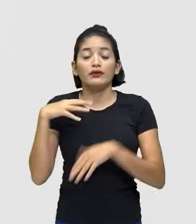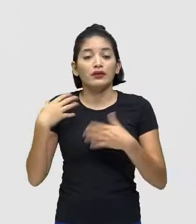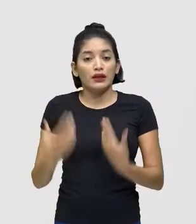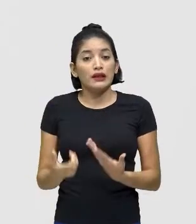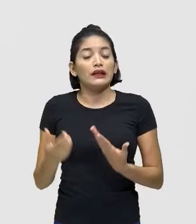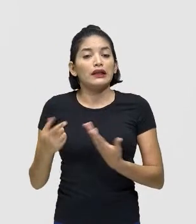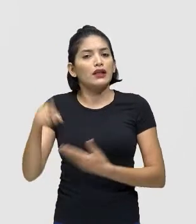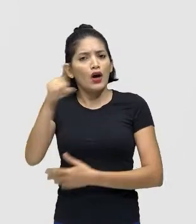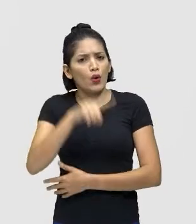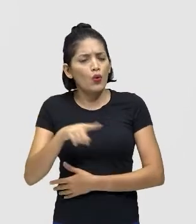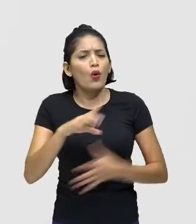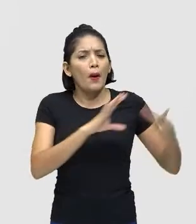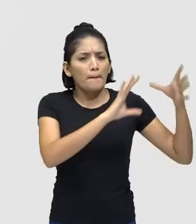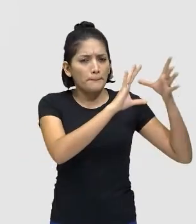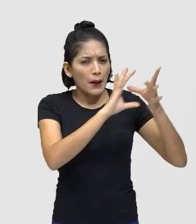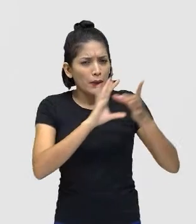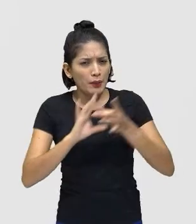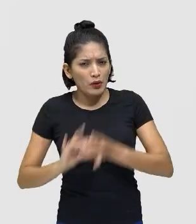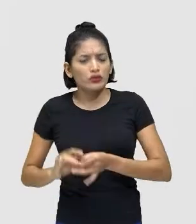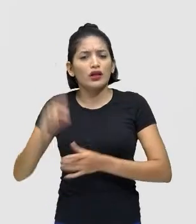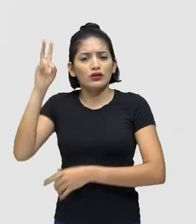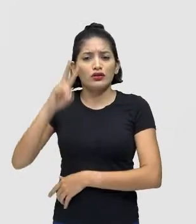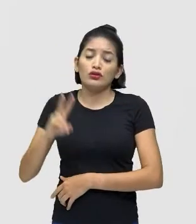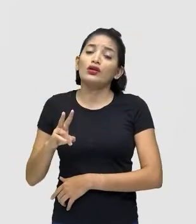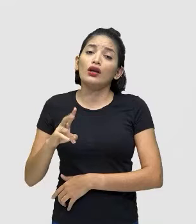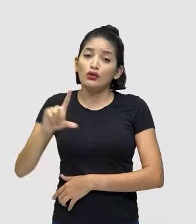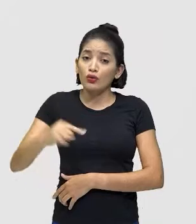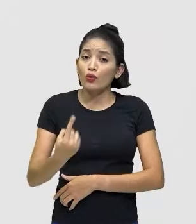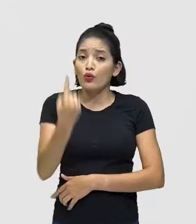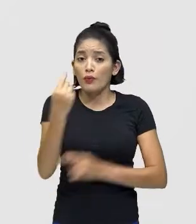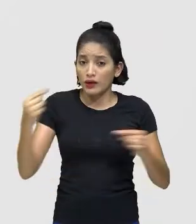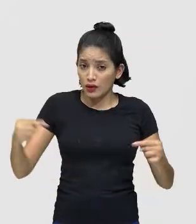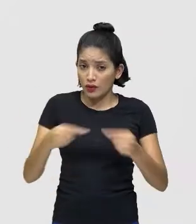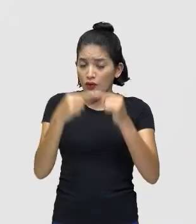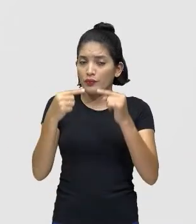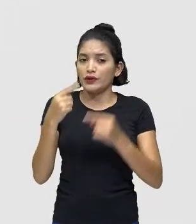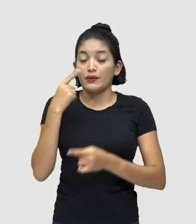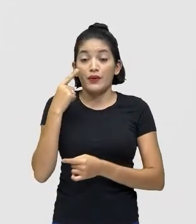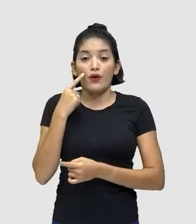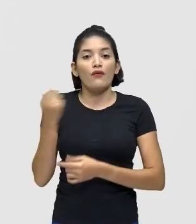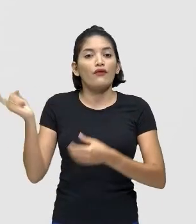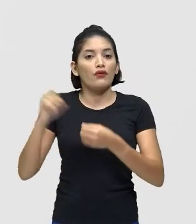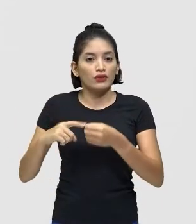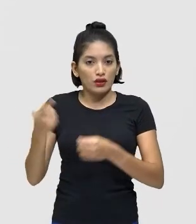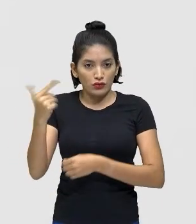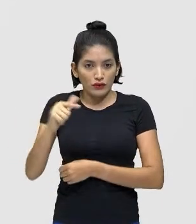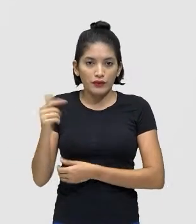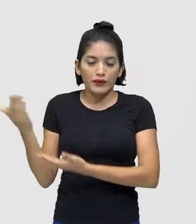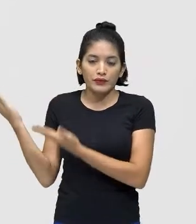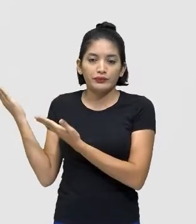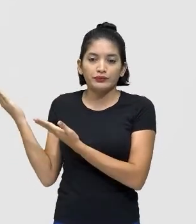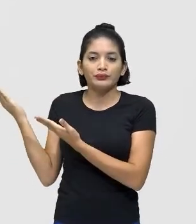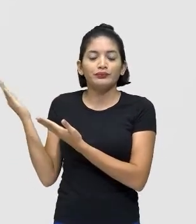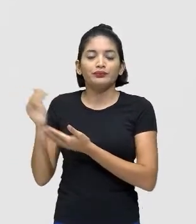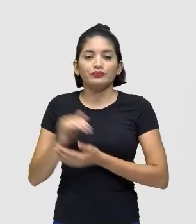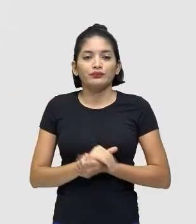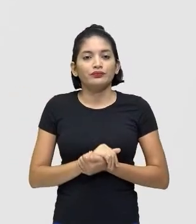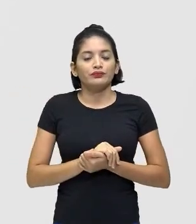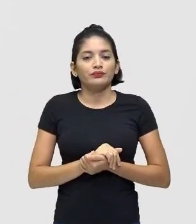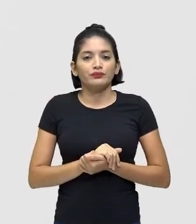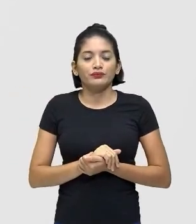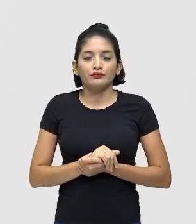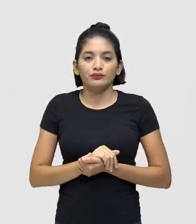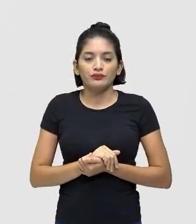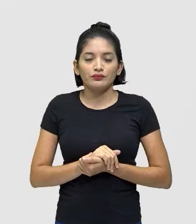do seu contexto histórico, assinale a alternativa correta. Então, voltem lá na imagem. Os meus alunos do nono